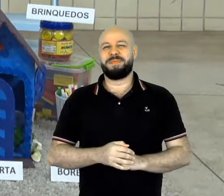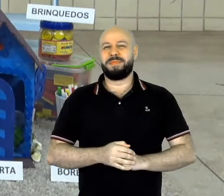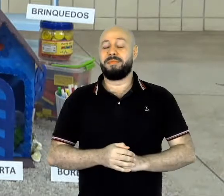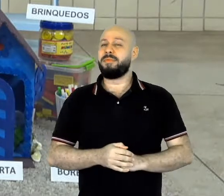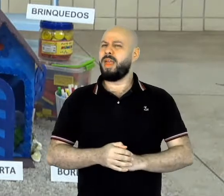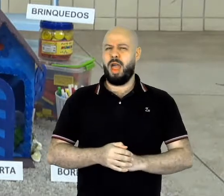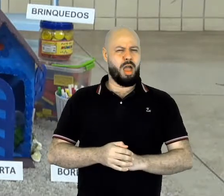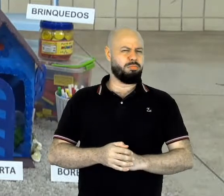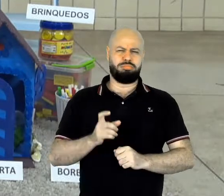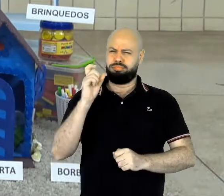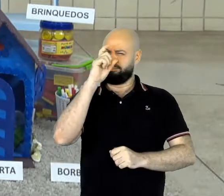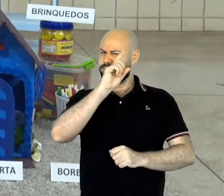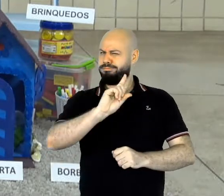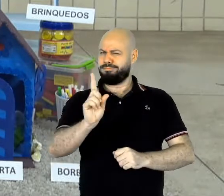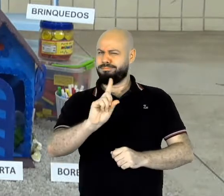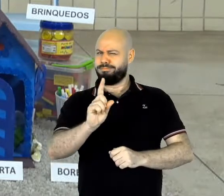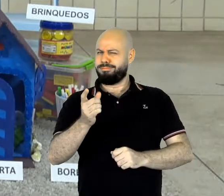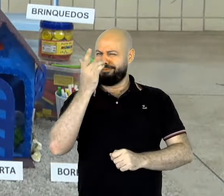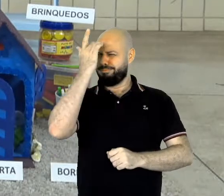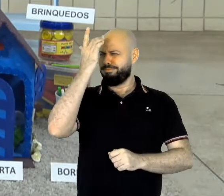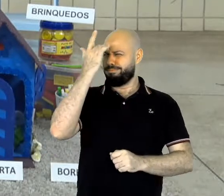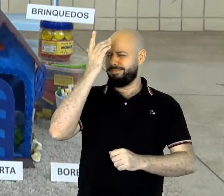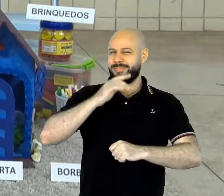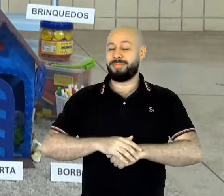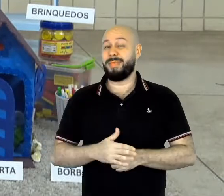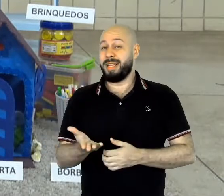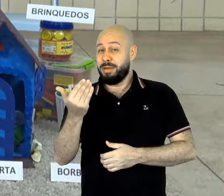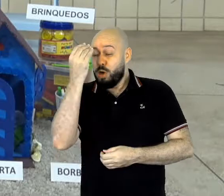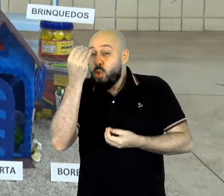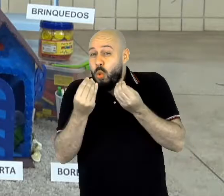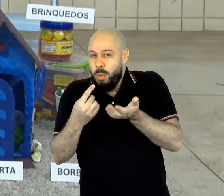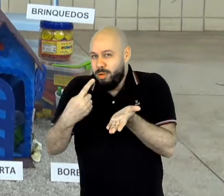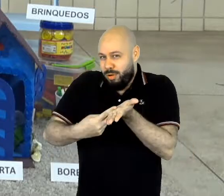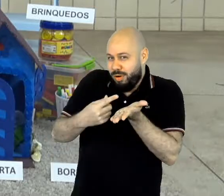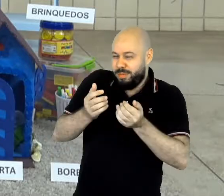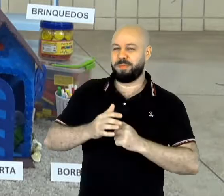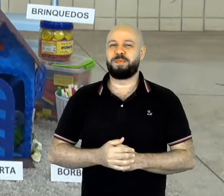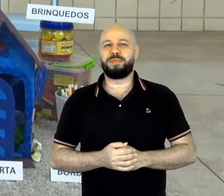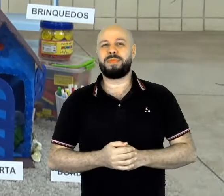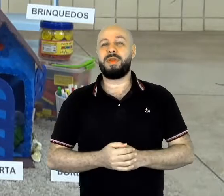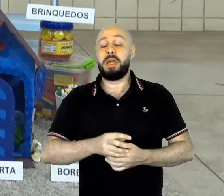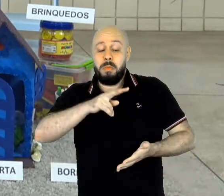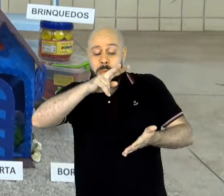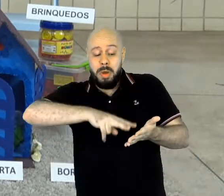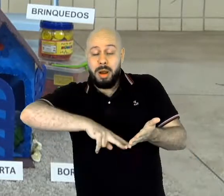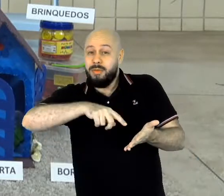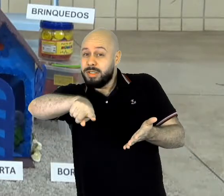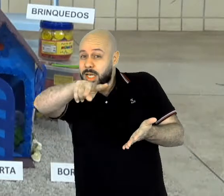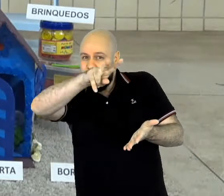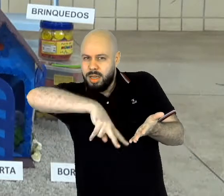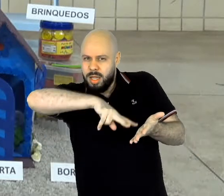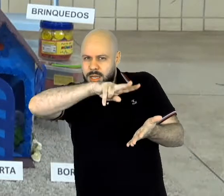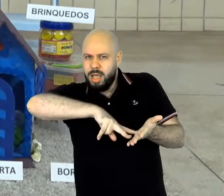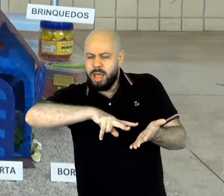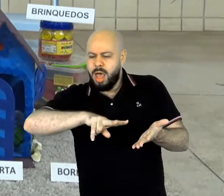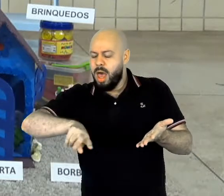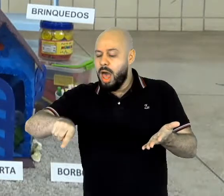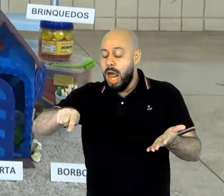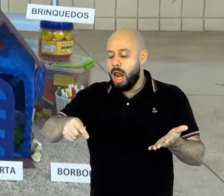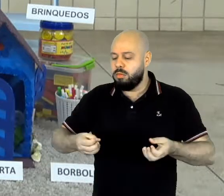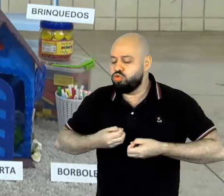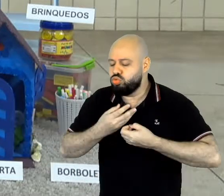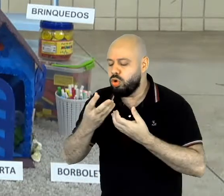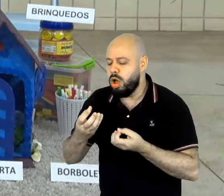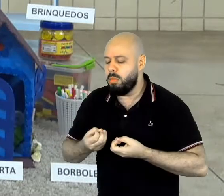tão difícil não, é muito fácil. Quer saber qual é o acordo? É você ler e também você recitar a poesia para a sua